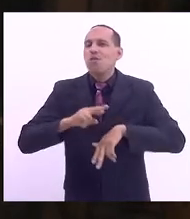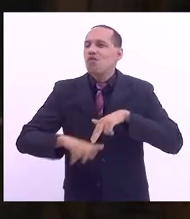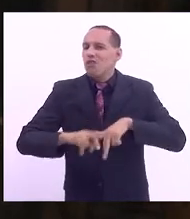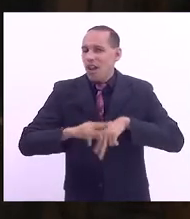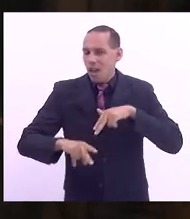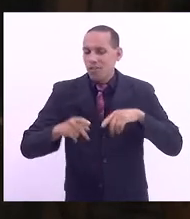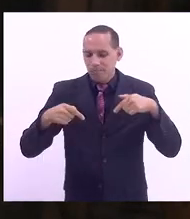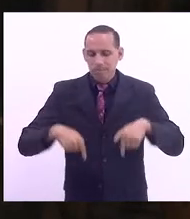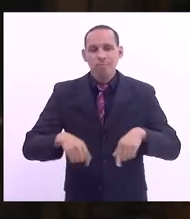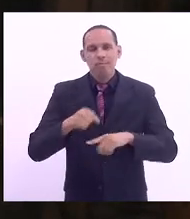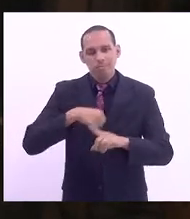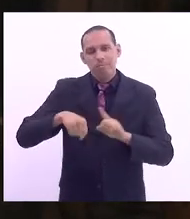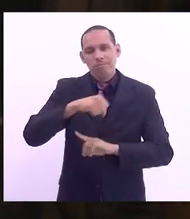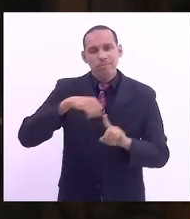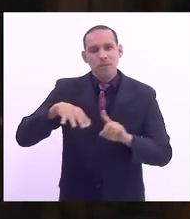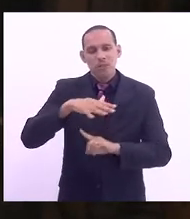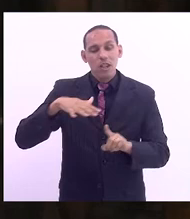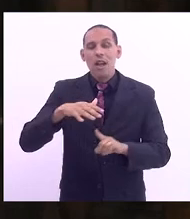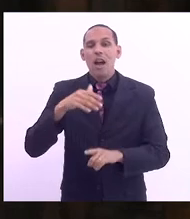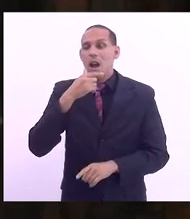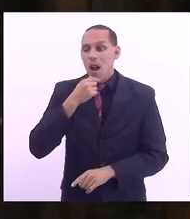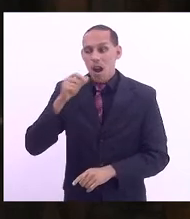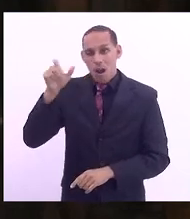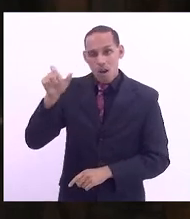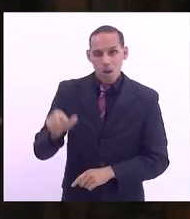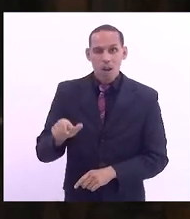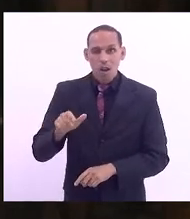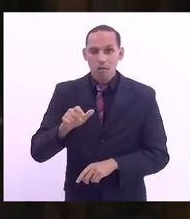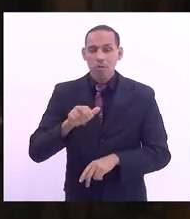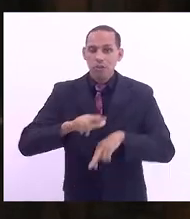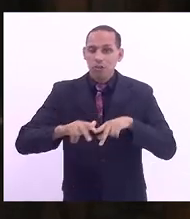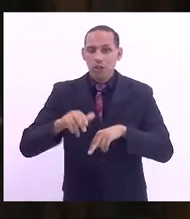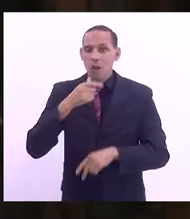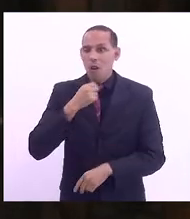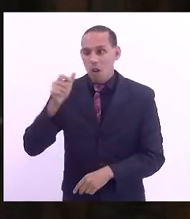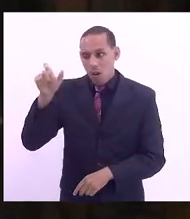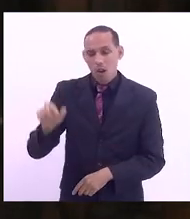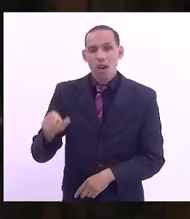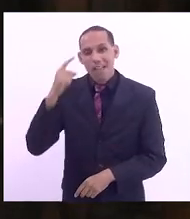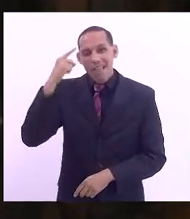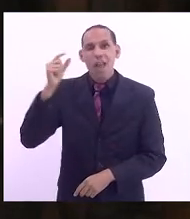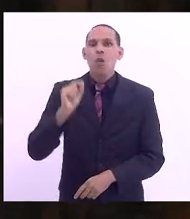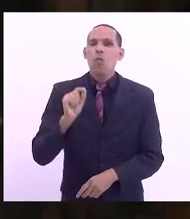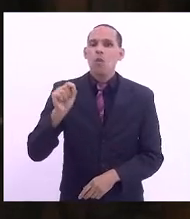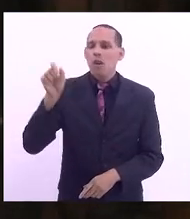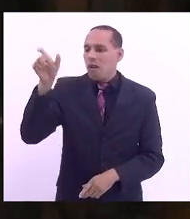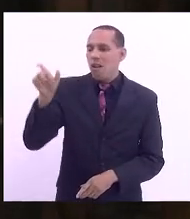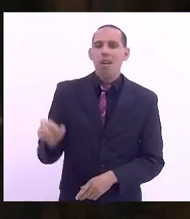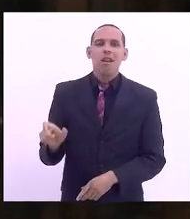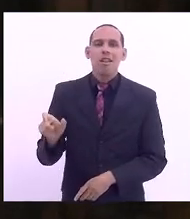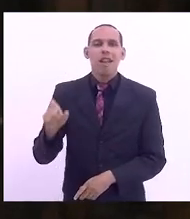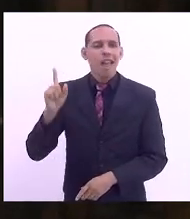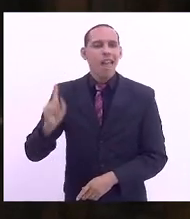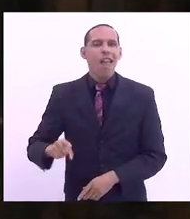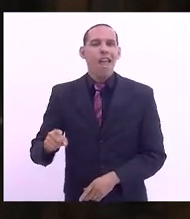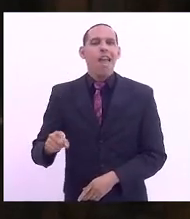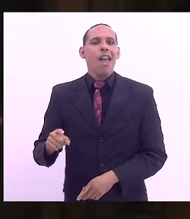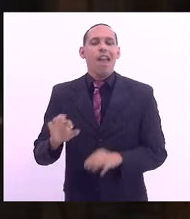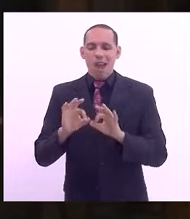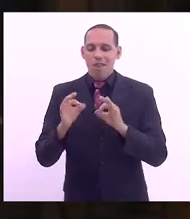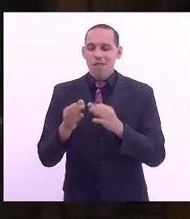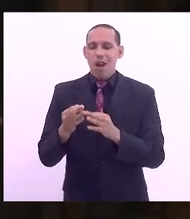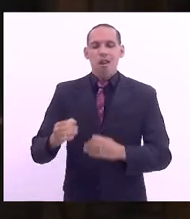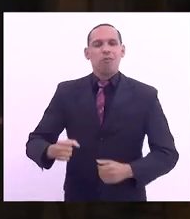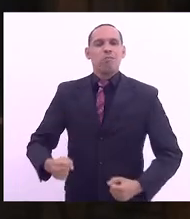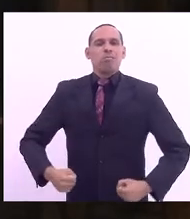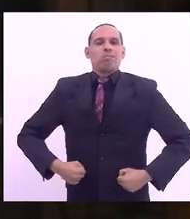sociedade. E, para o gênero masculino, a construção da ideia de ser o bastião do lar, né? De ser